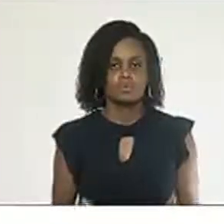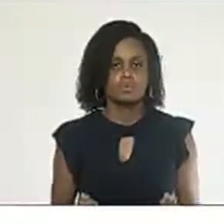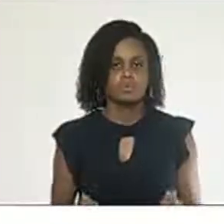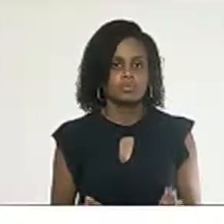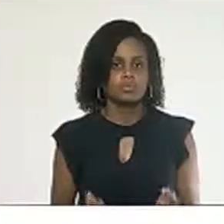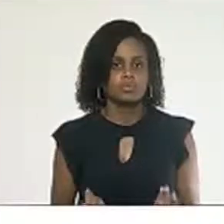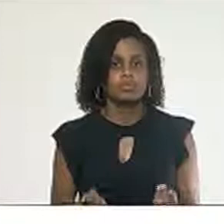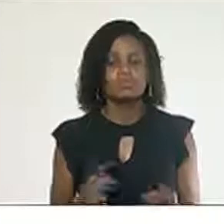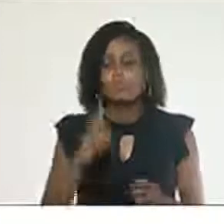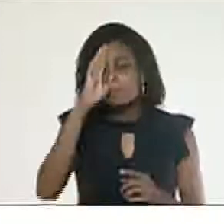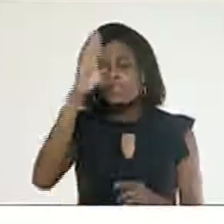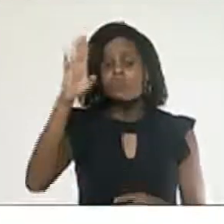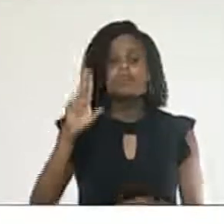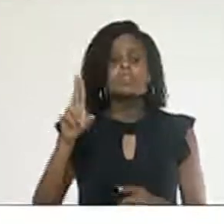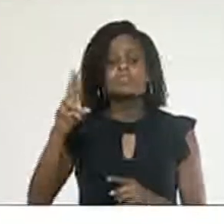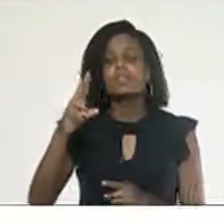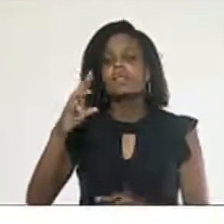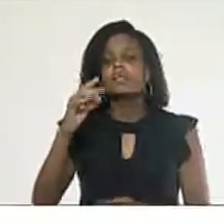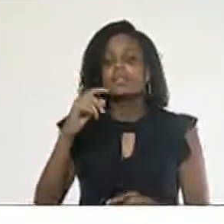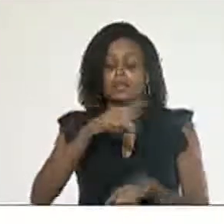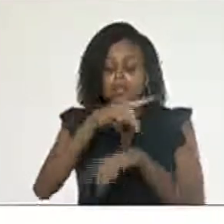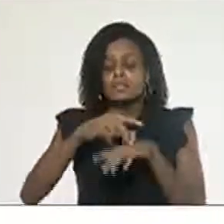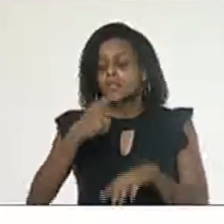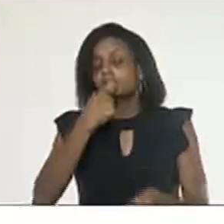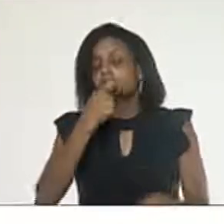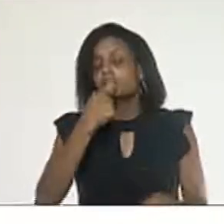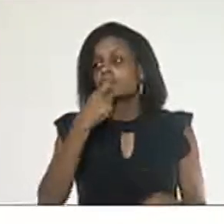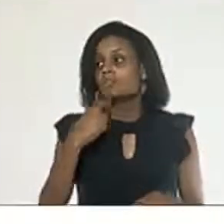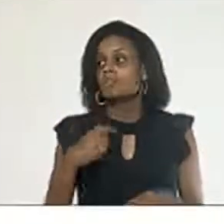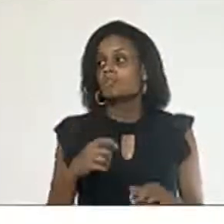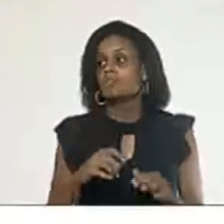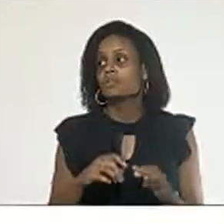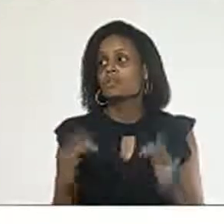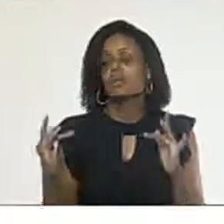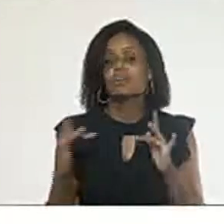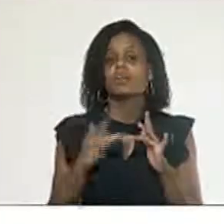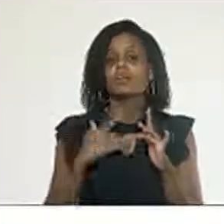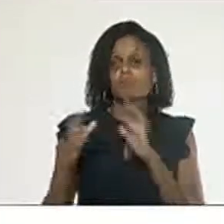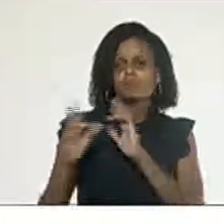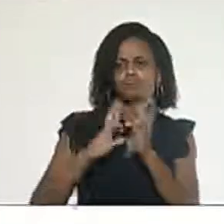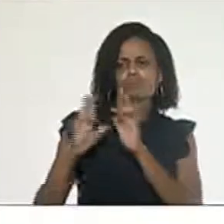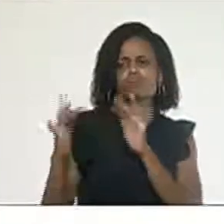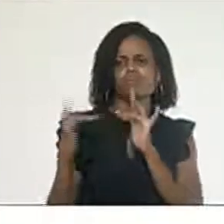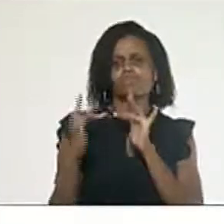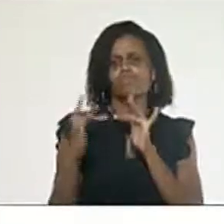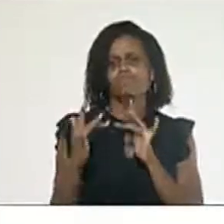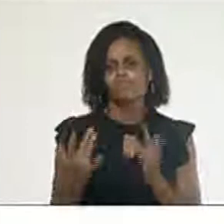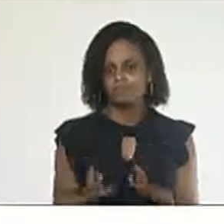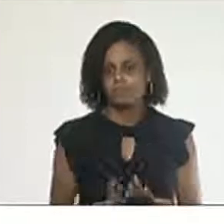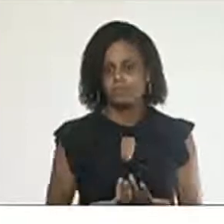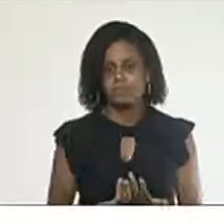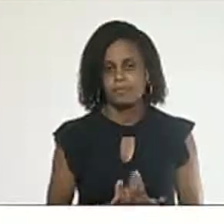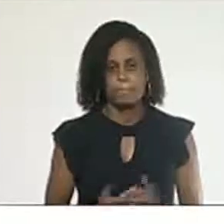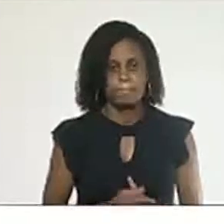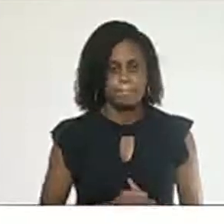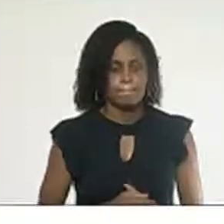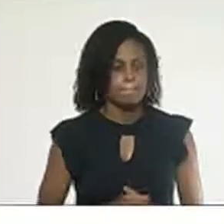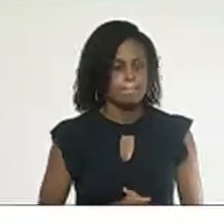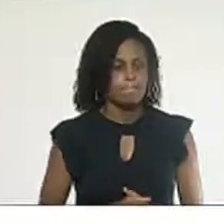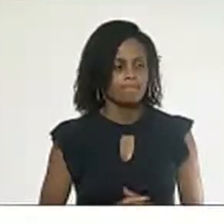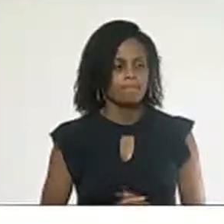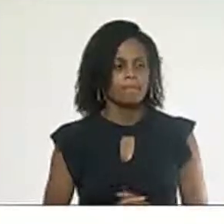quem tem uma relação muito íntima, e é importante que a gente diga. Então, senhor presidente,